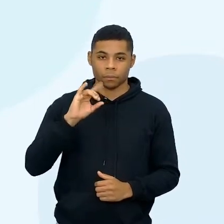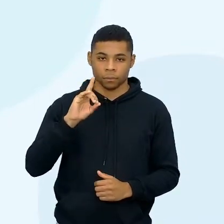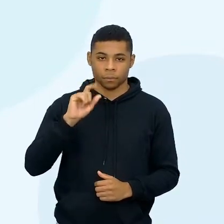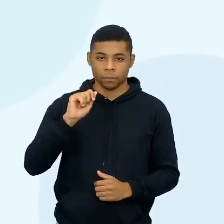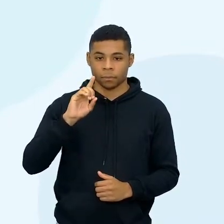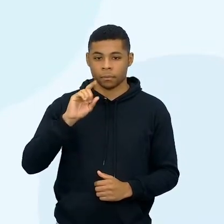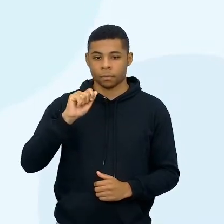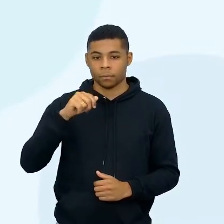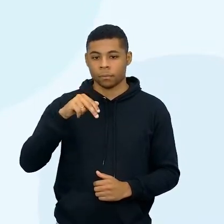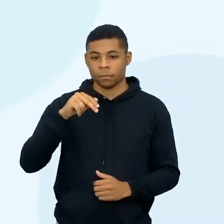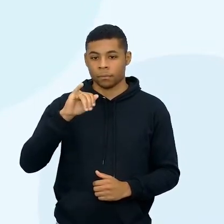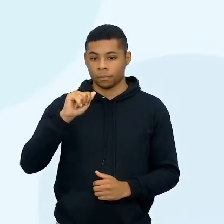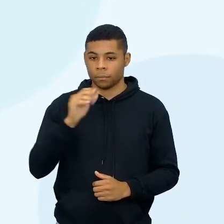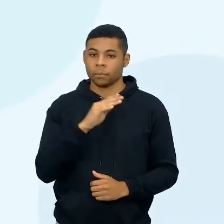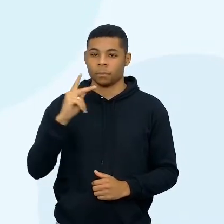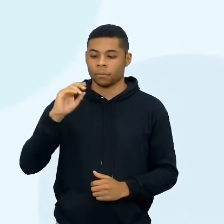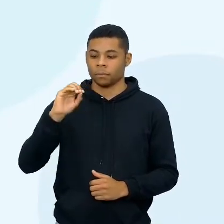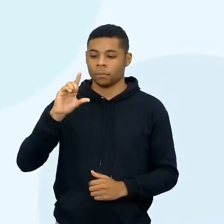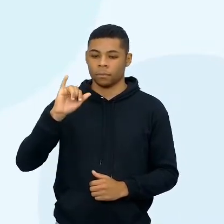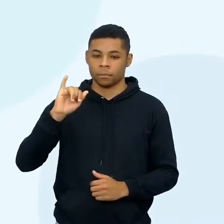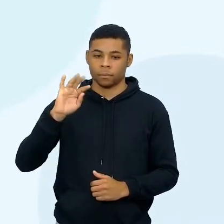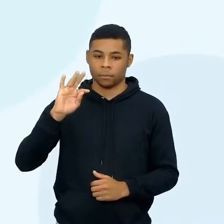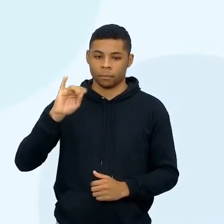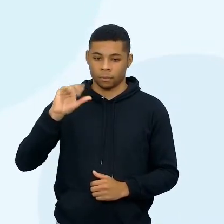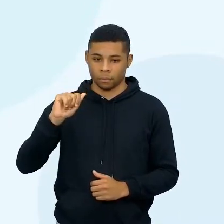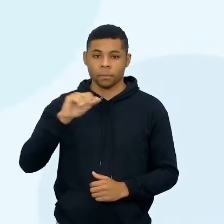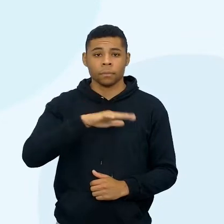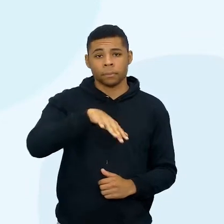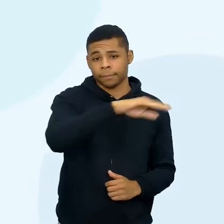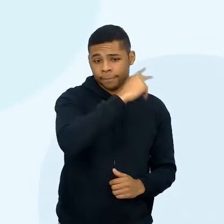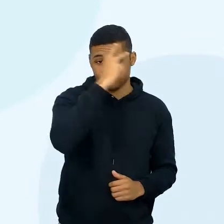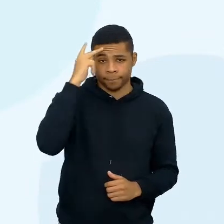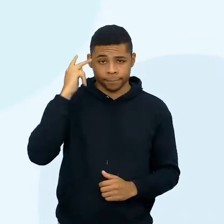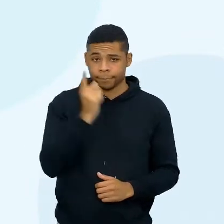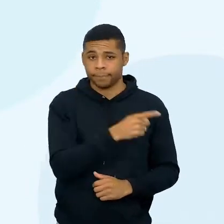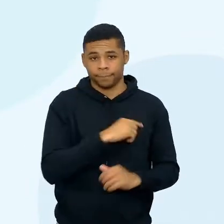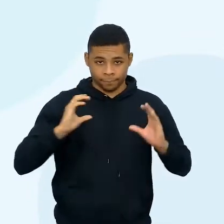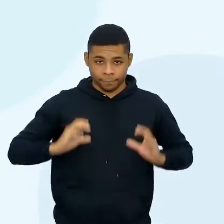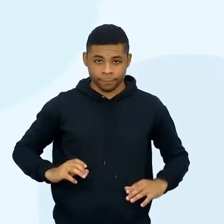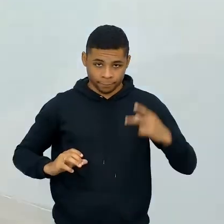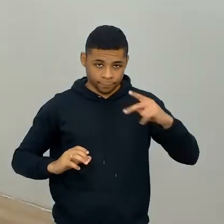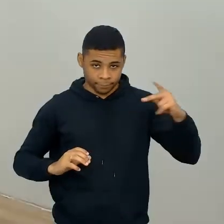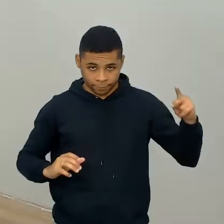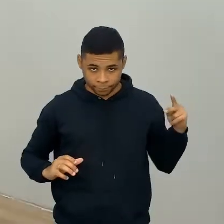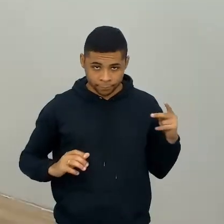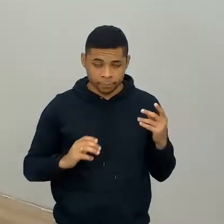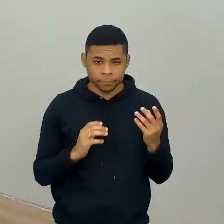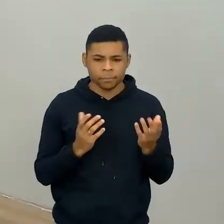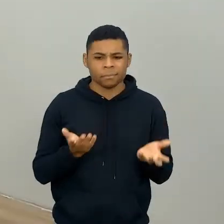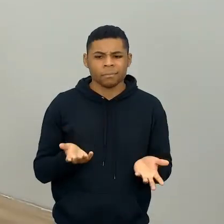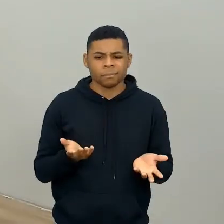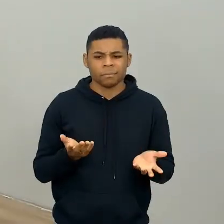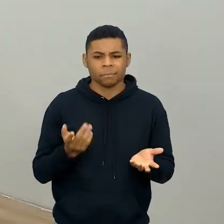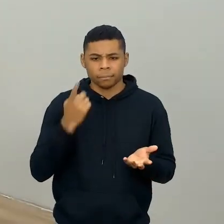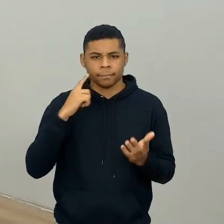cidadania política. O que é cidadania? Volta para mim, produça, volta para